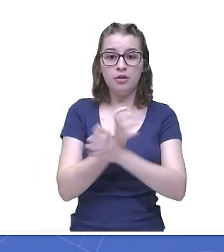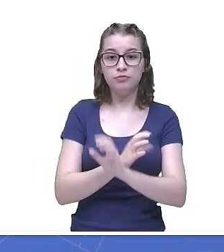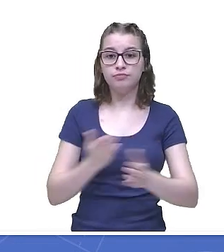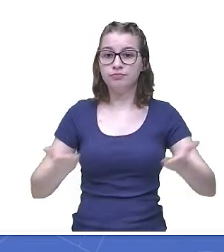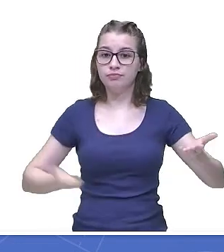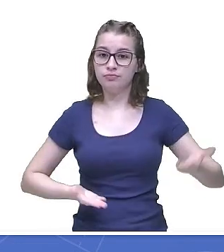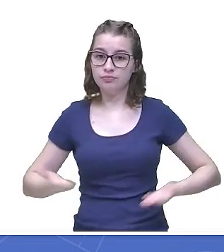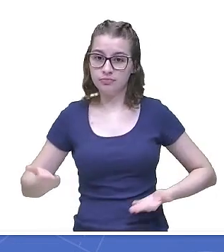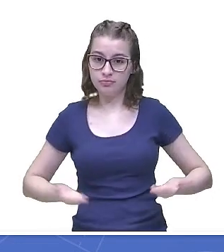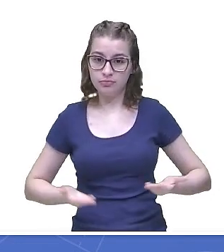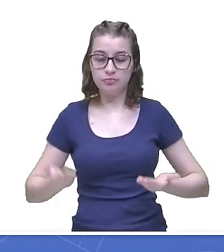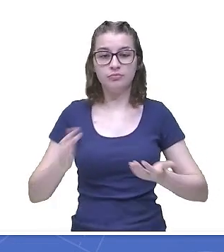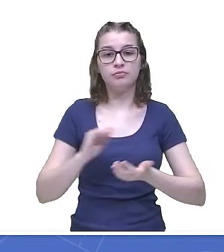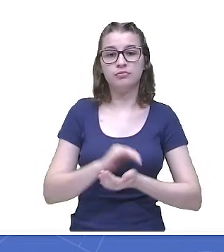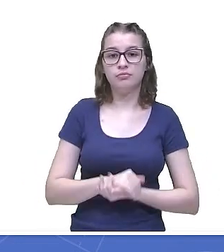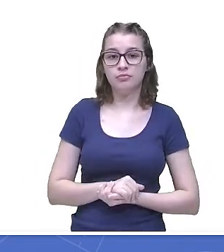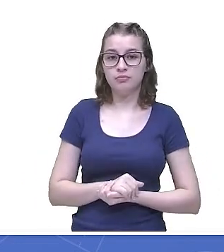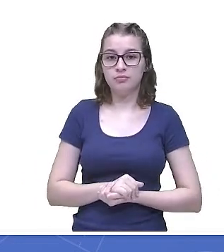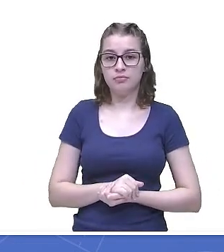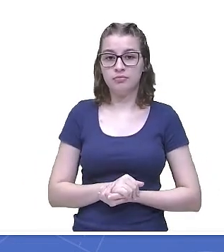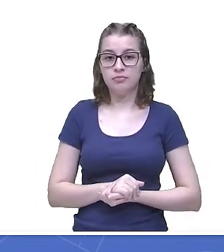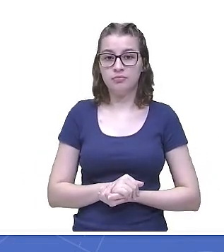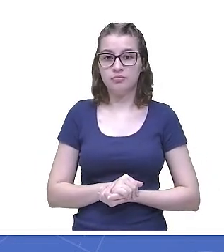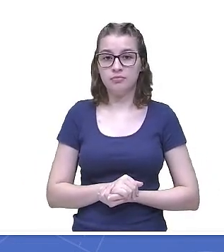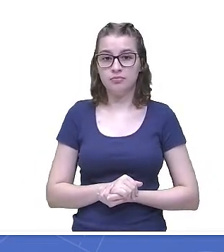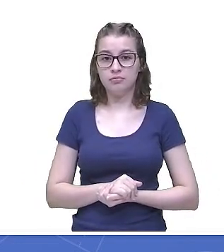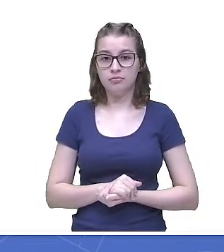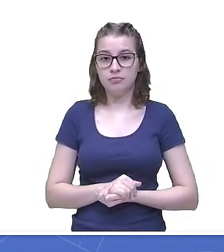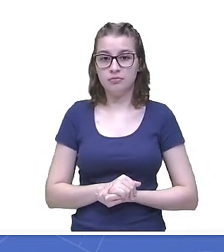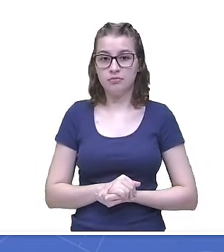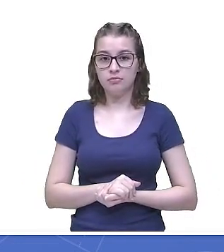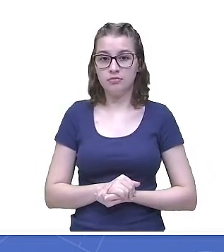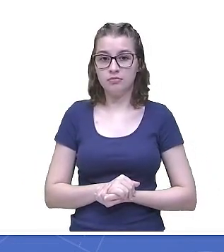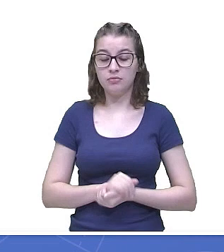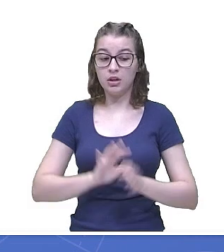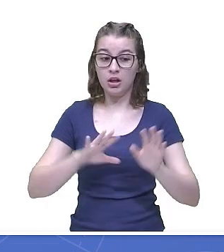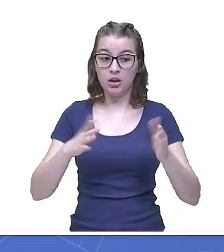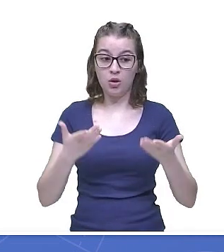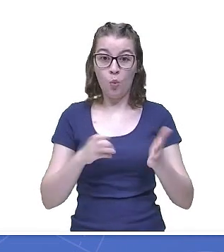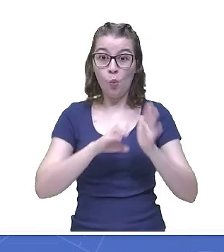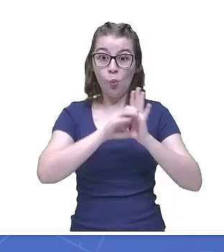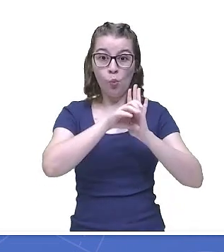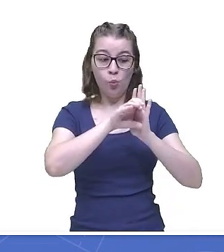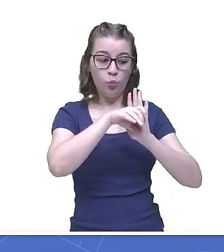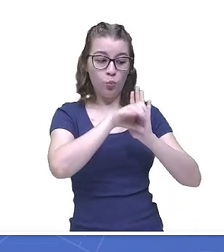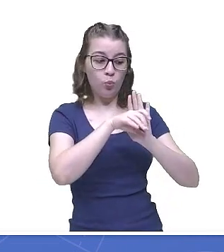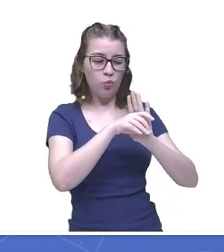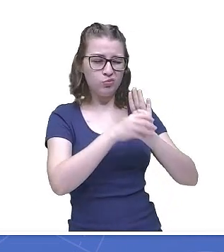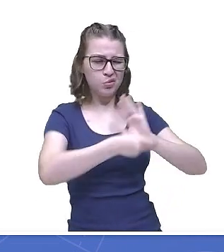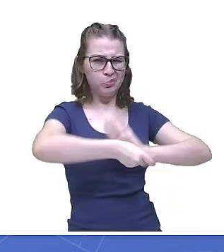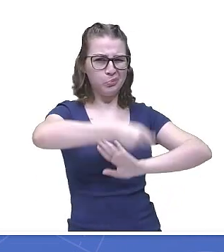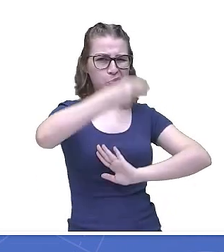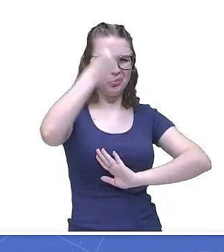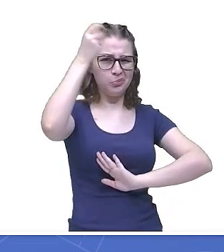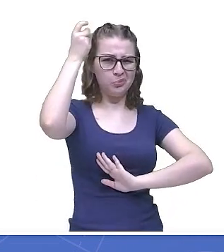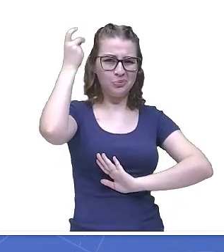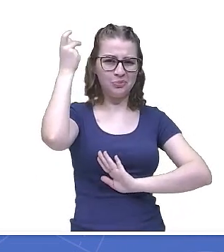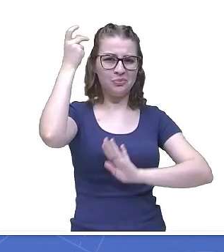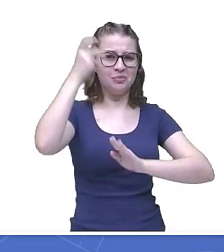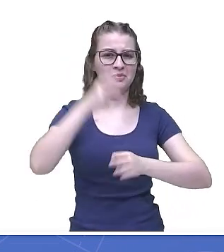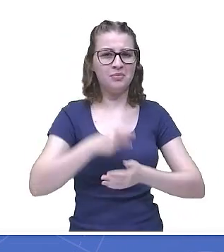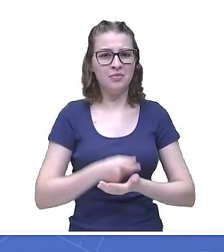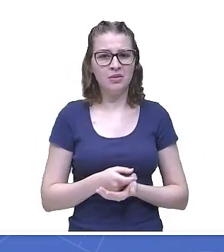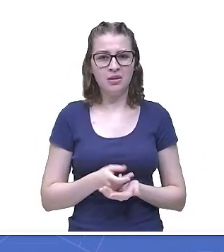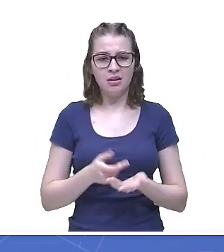essa é a ideia de família. Então, por isso, família, no conceito em si, na sua originalidade, ela